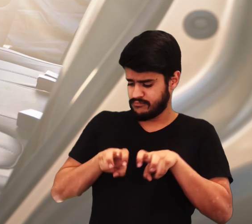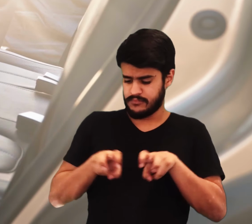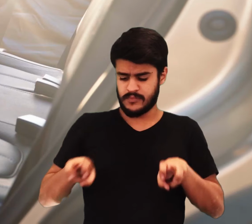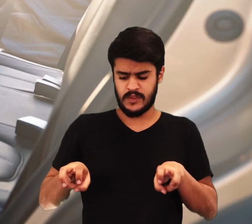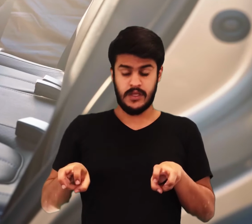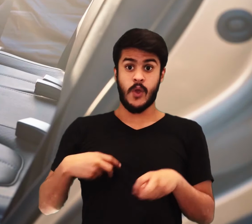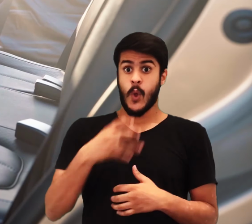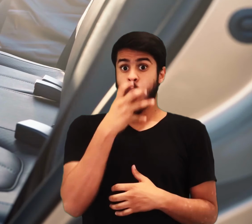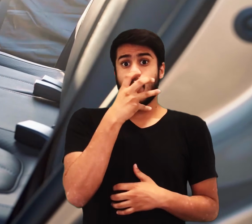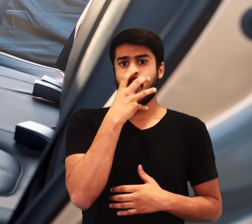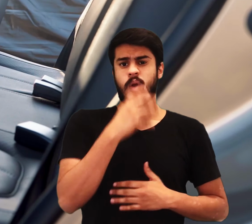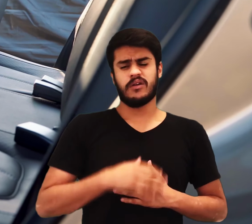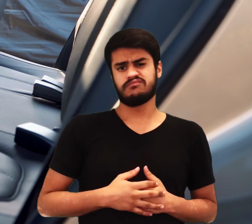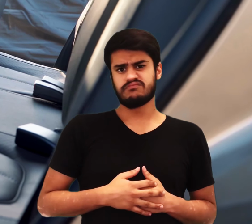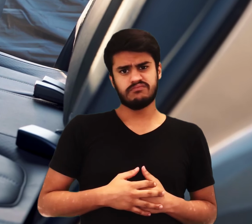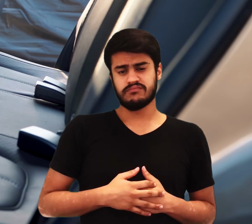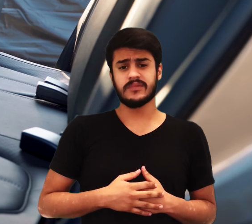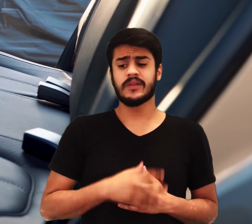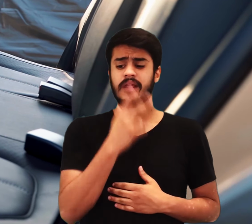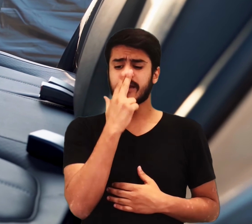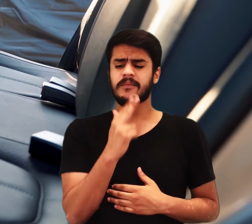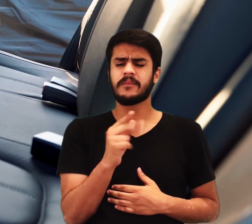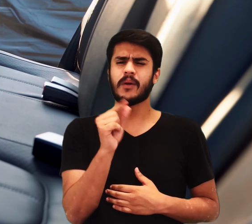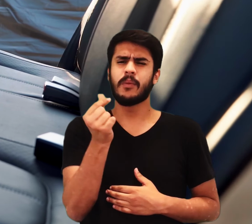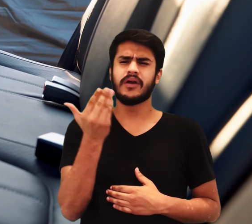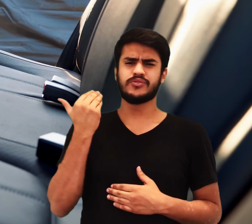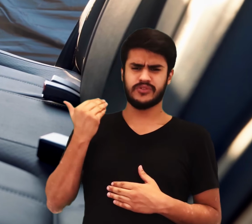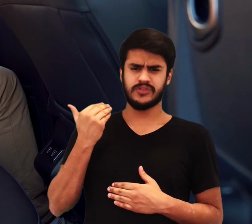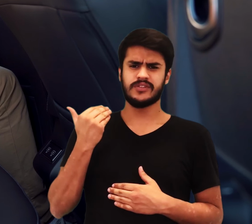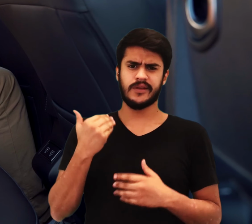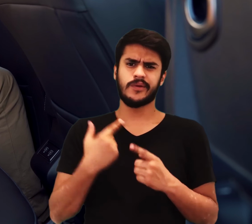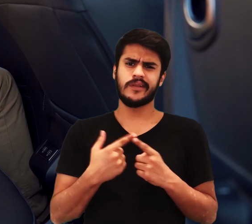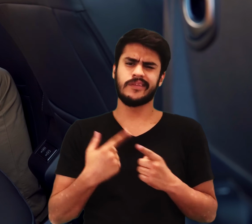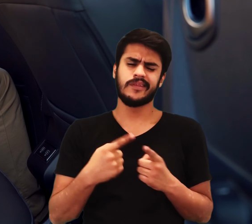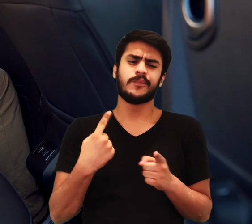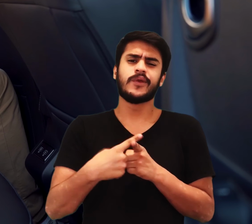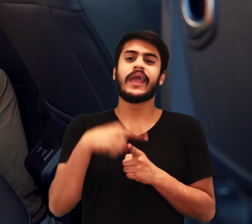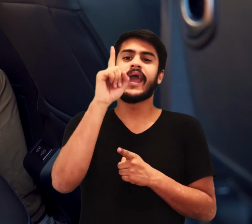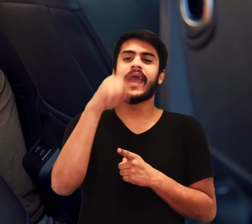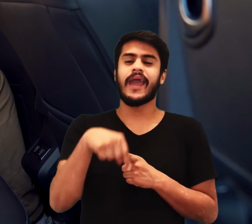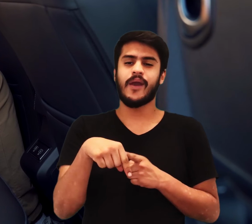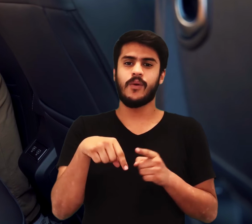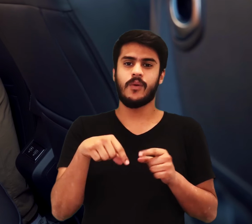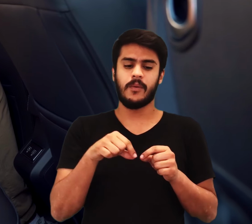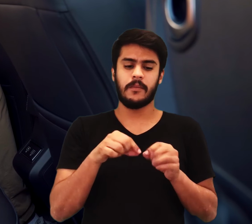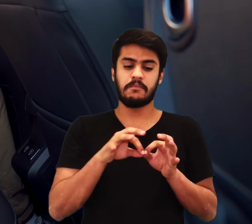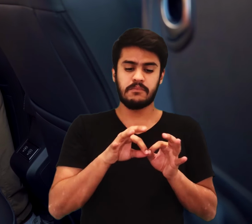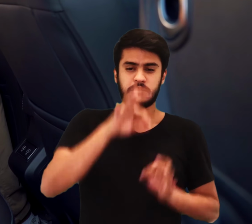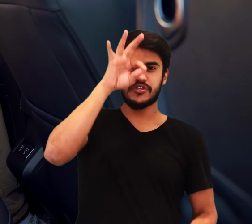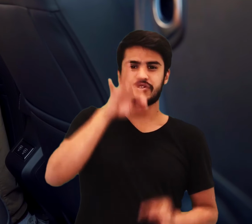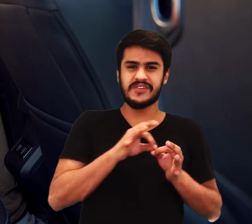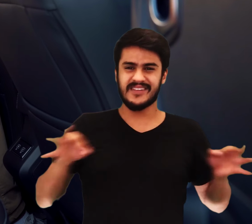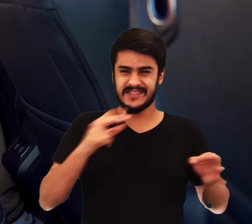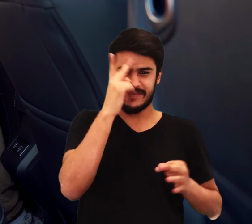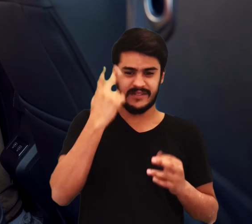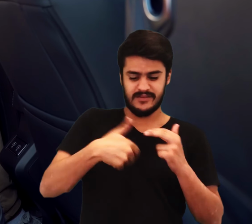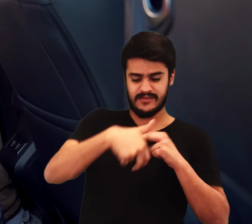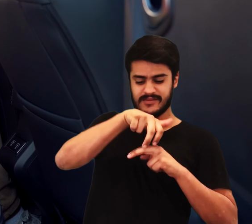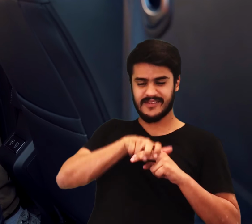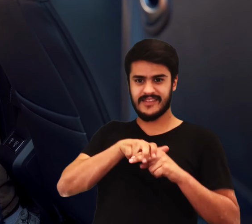impressiona. É um veículo que tem uma concepção um pouquinho mais antiga em termos de o que a gente chama de packaging, né? Como que as pessoas, os ocupantes,